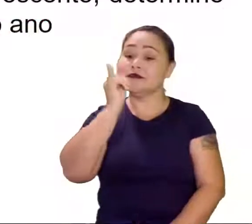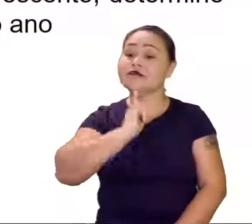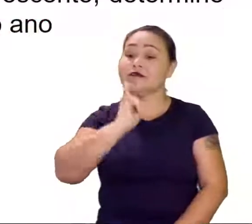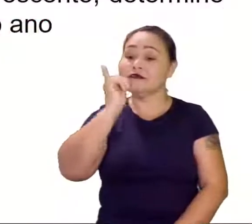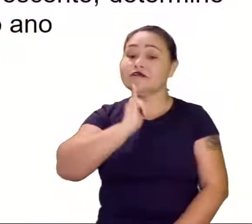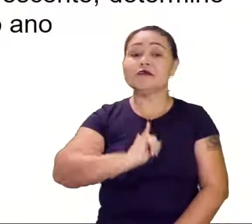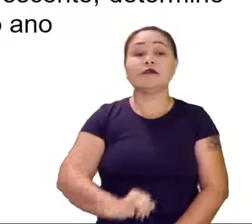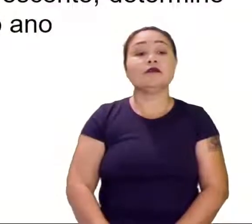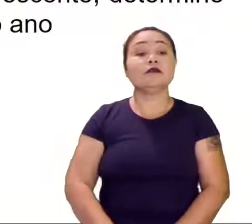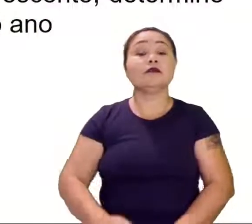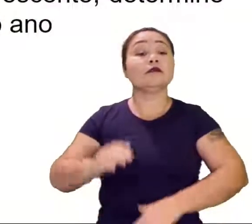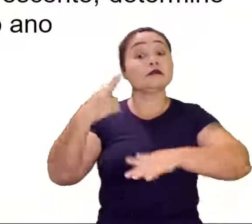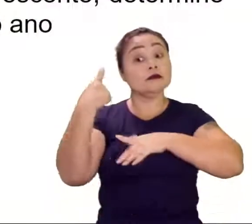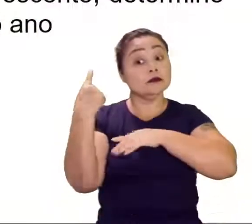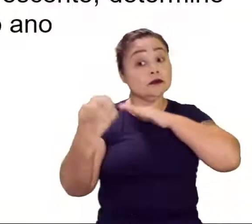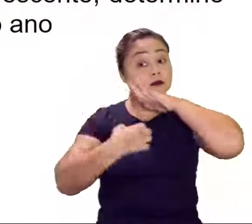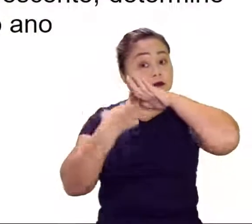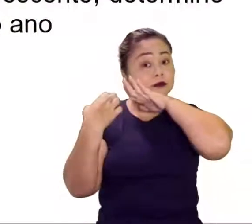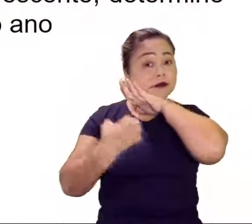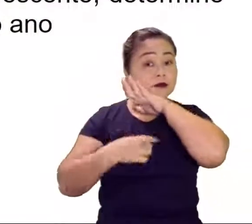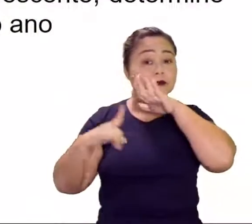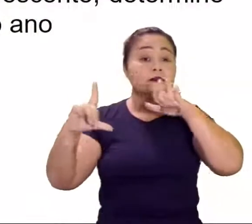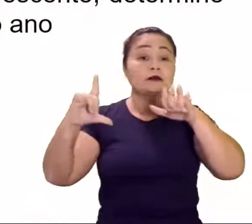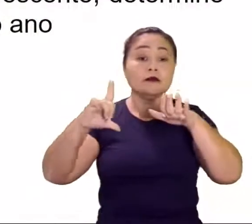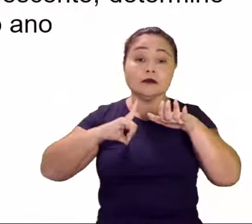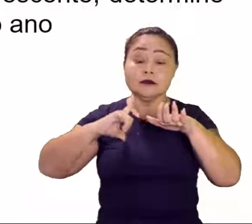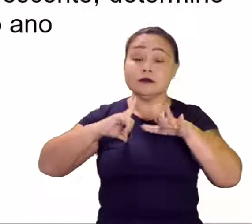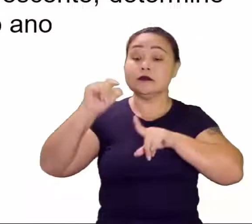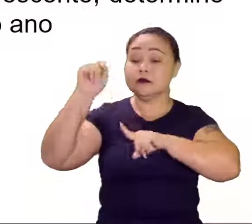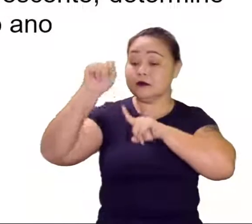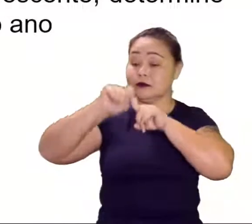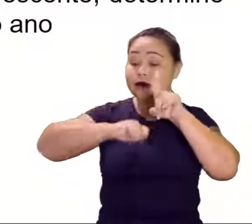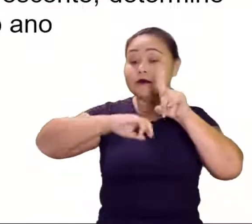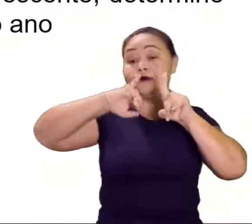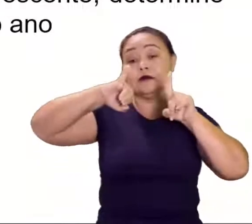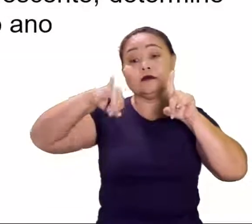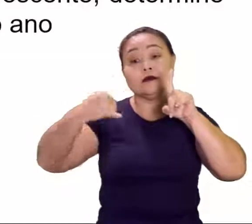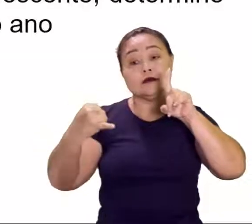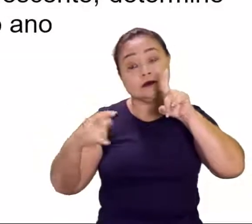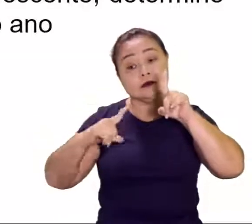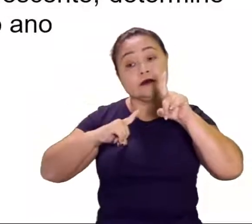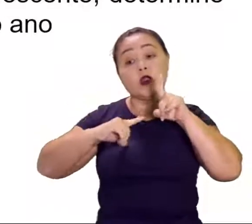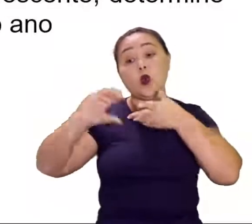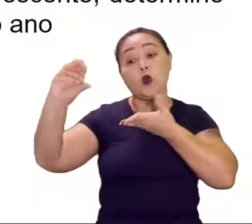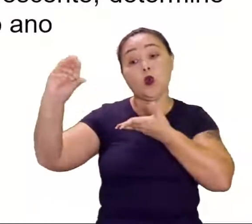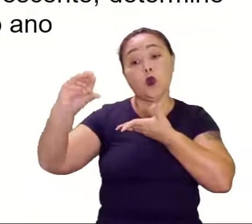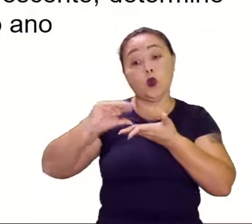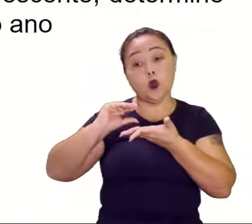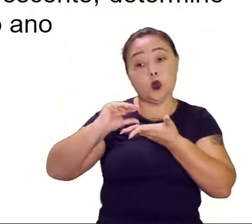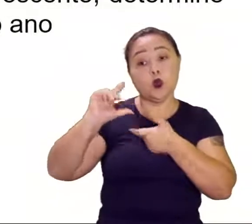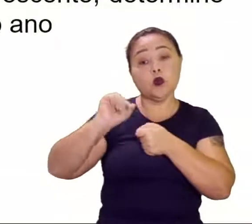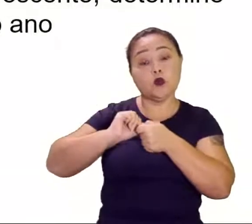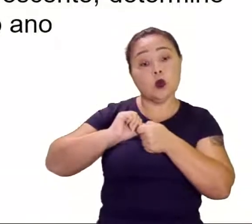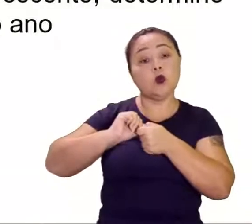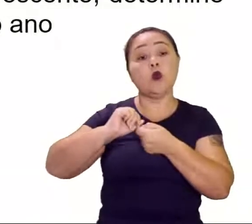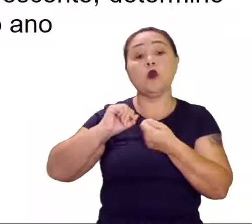exemplo. Uma empresa obteve no mês de janeiro um lucro líquido equivalente a R$14